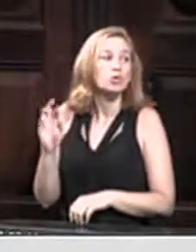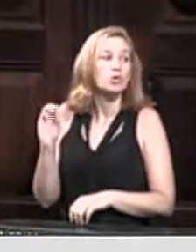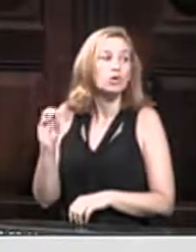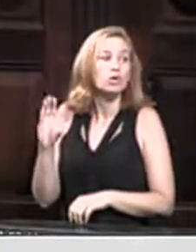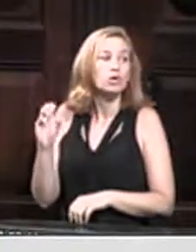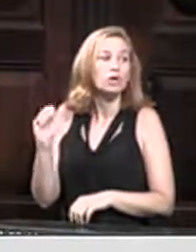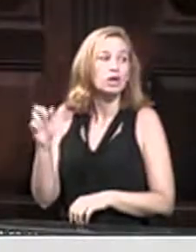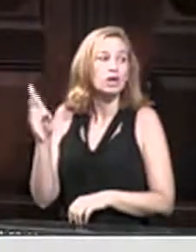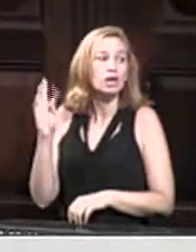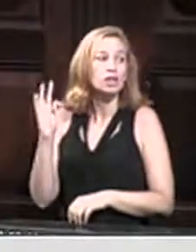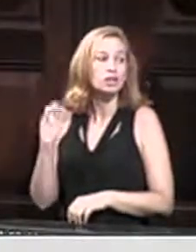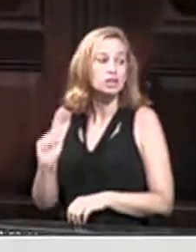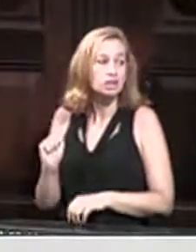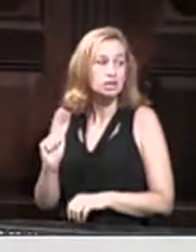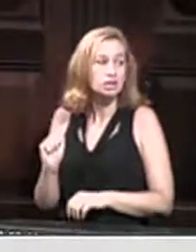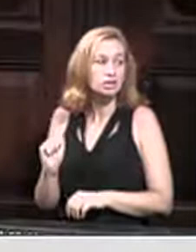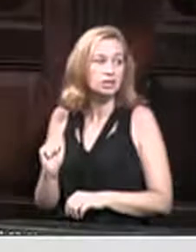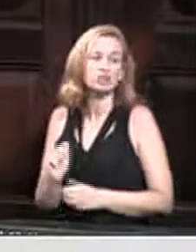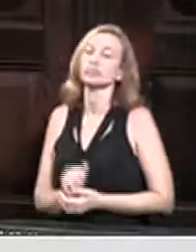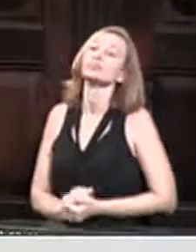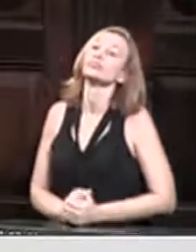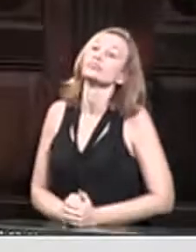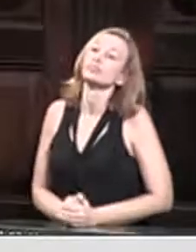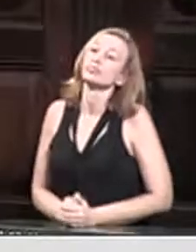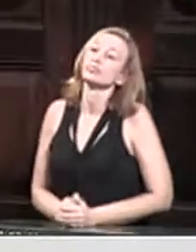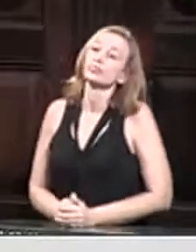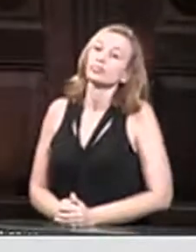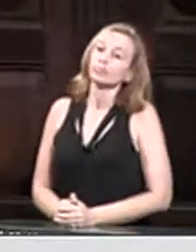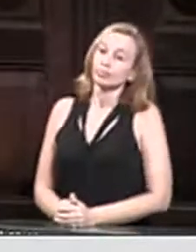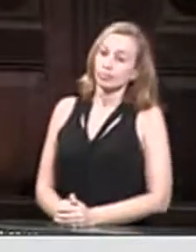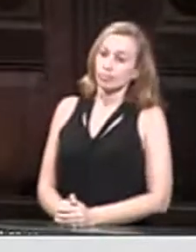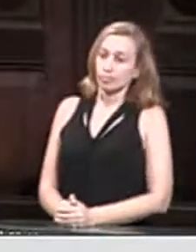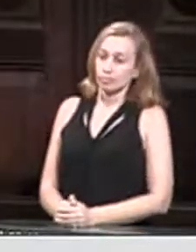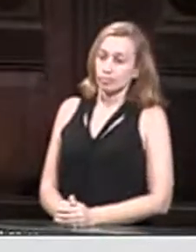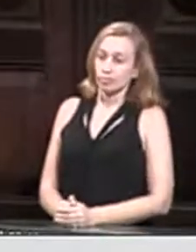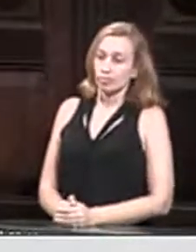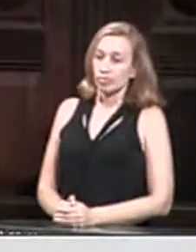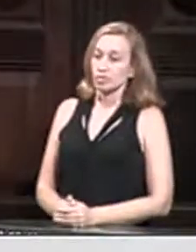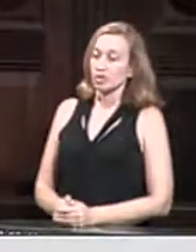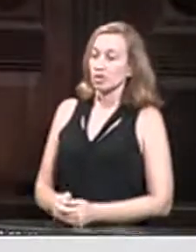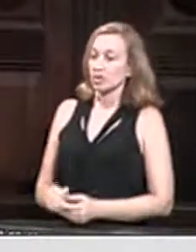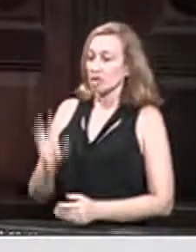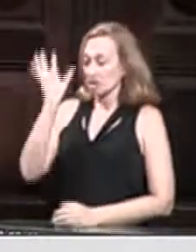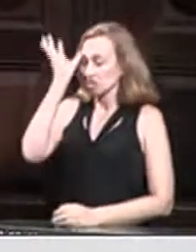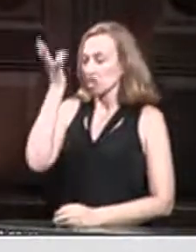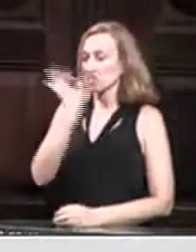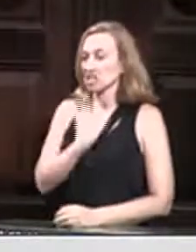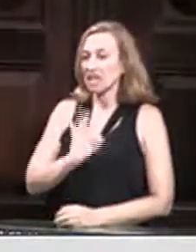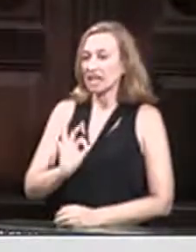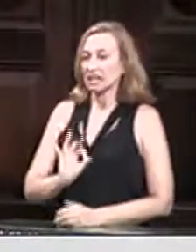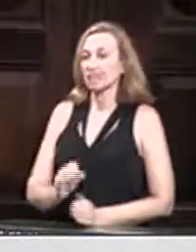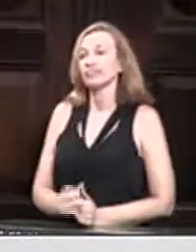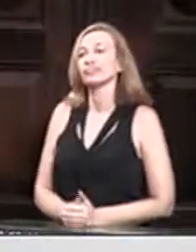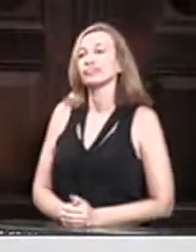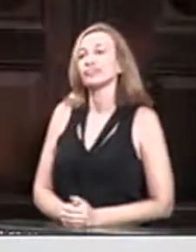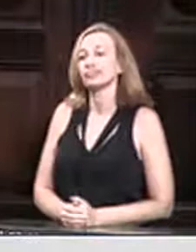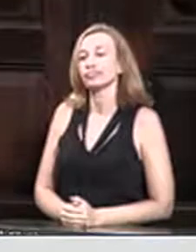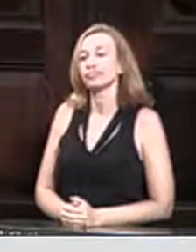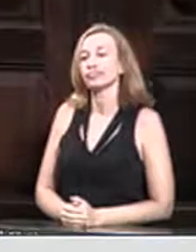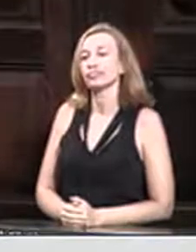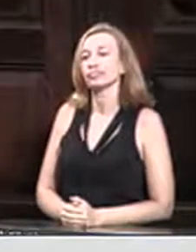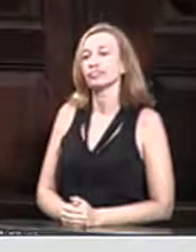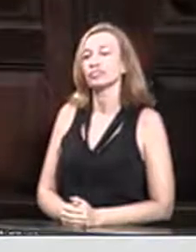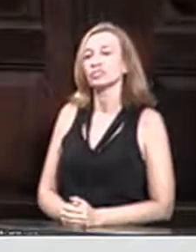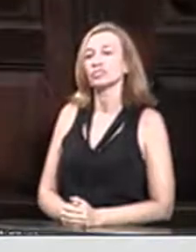utilizados, uma espécie de biombos, paus mandados, para que o